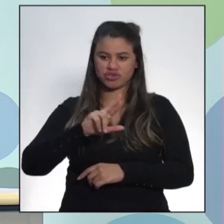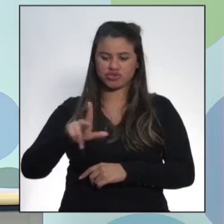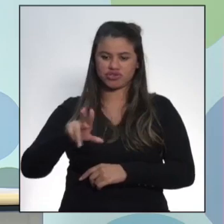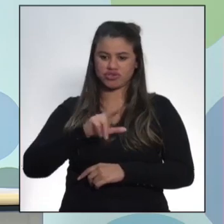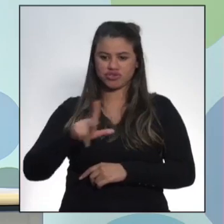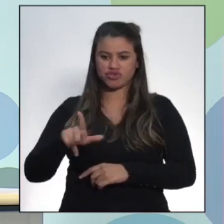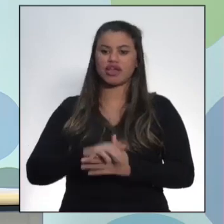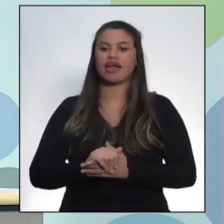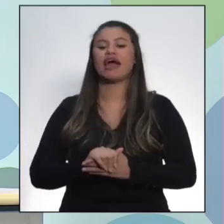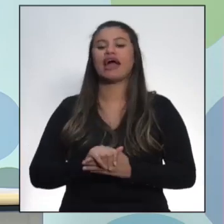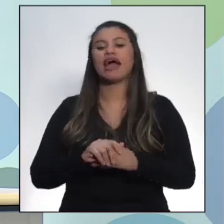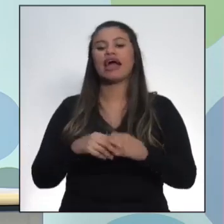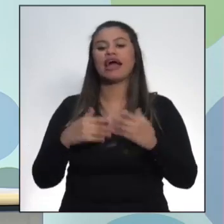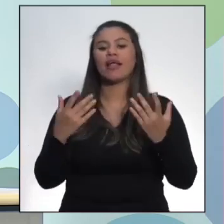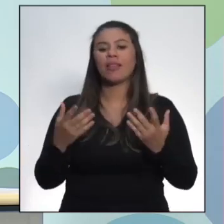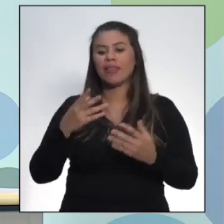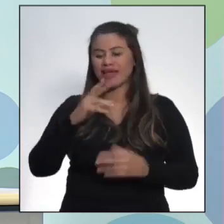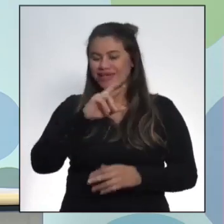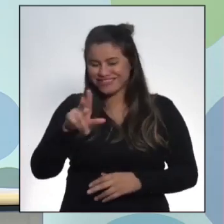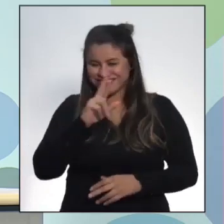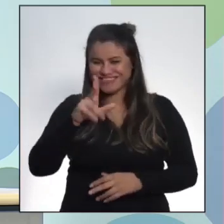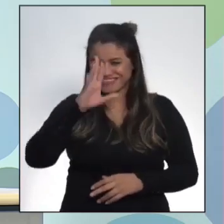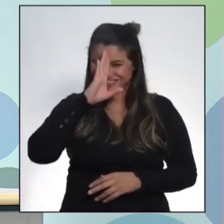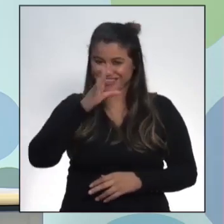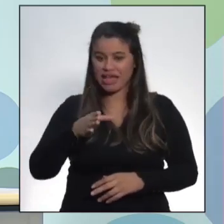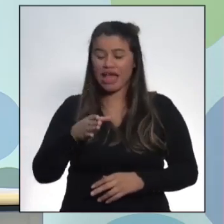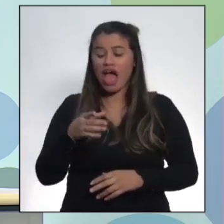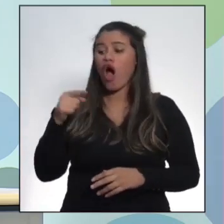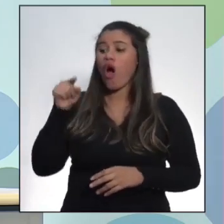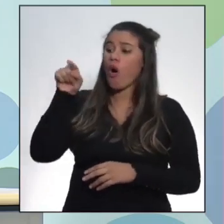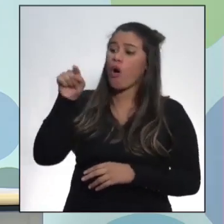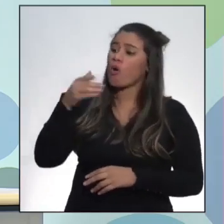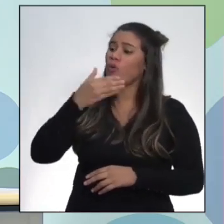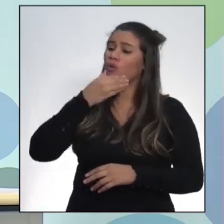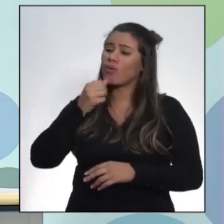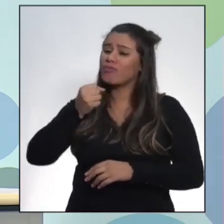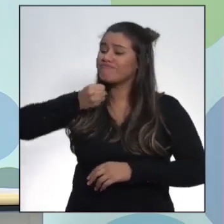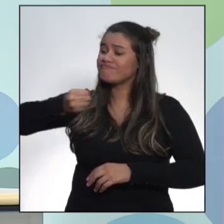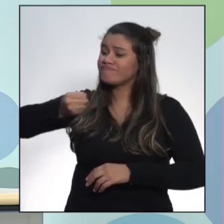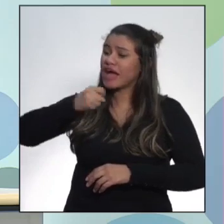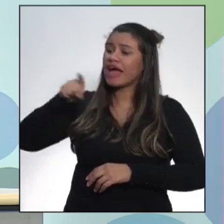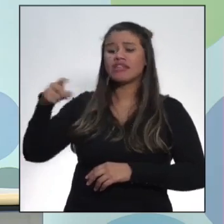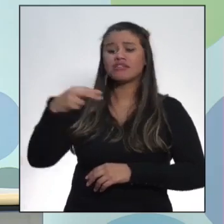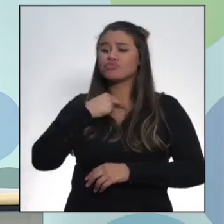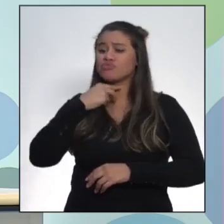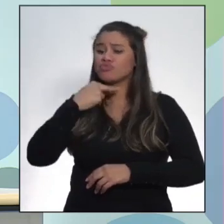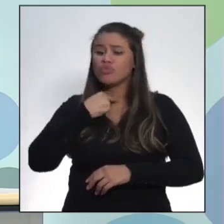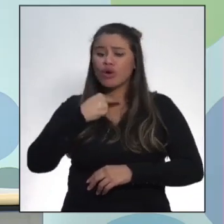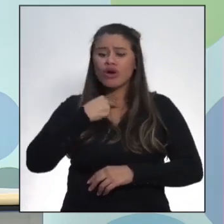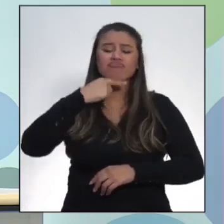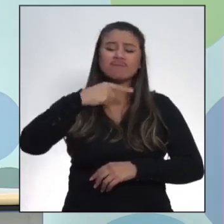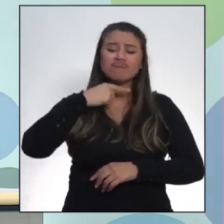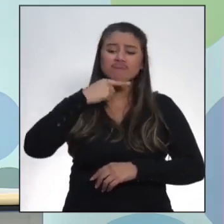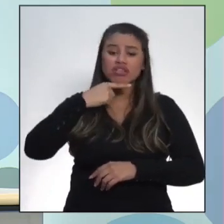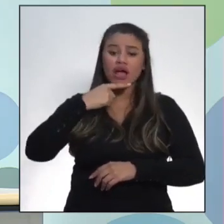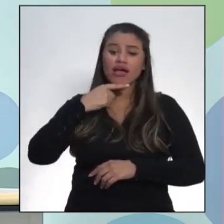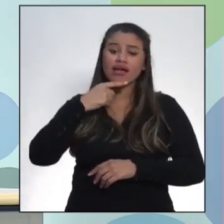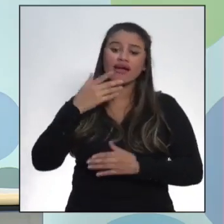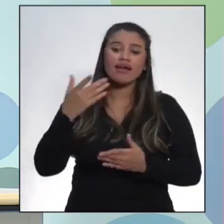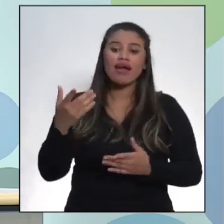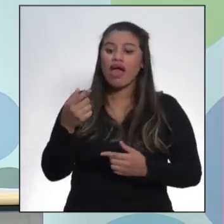fulano disse que não pode fazer tal coisa, porque ele está envolvido em certos problemas. Ou seja, no discurso